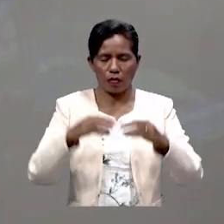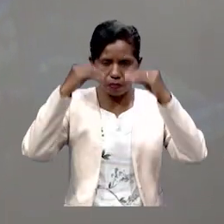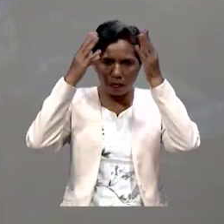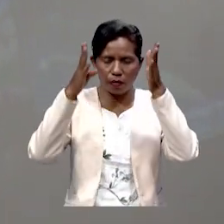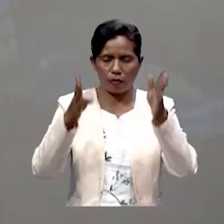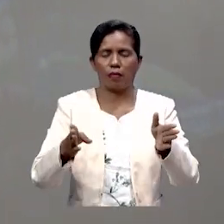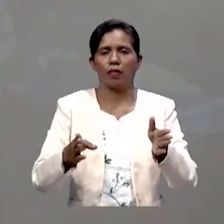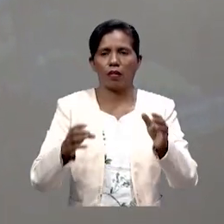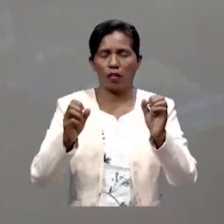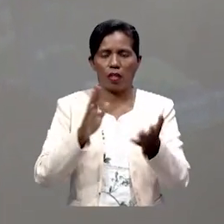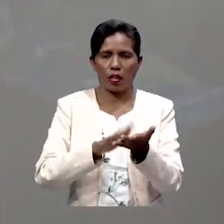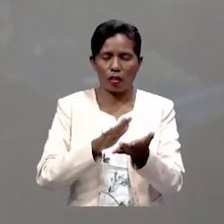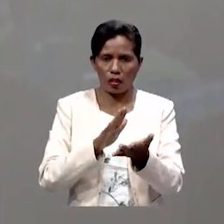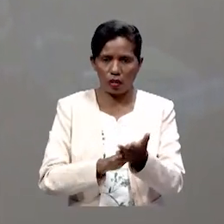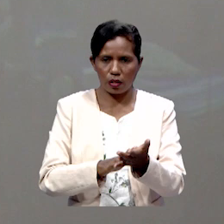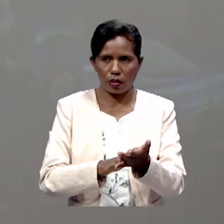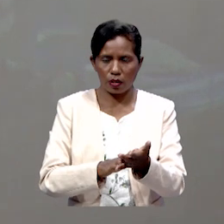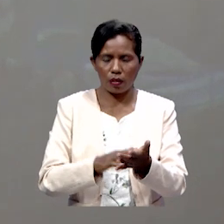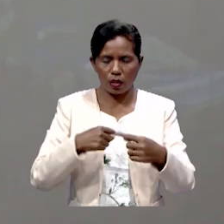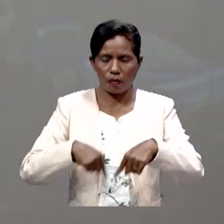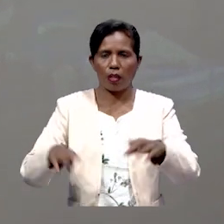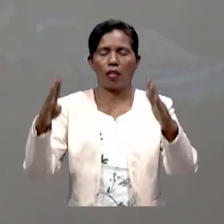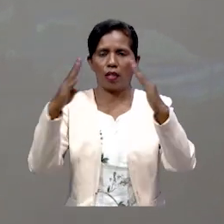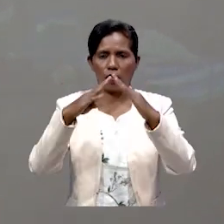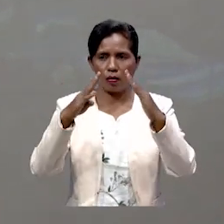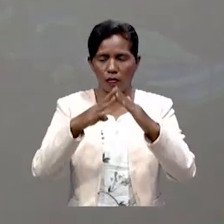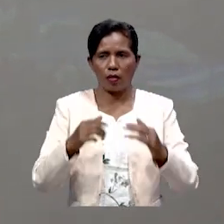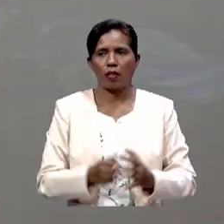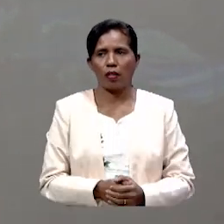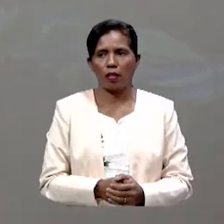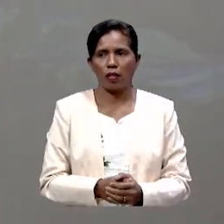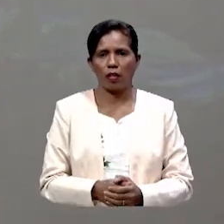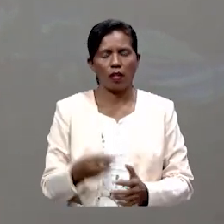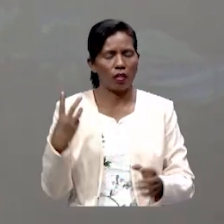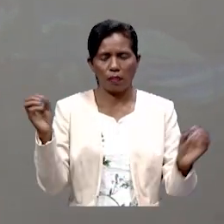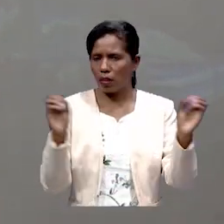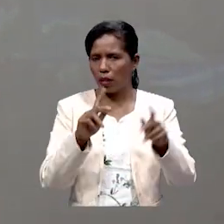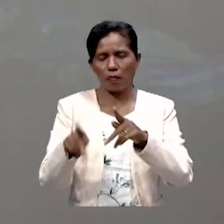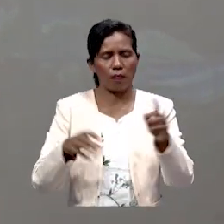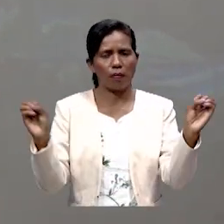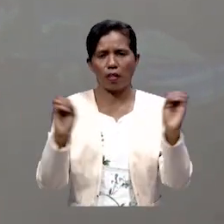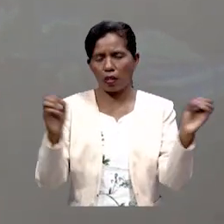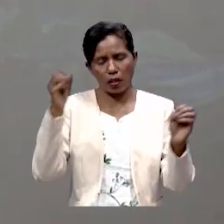para o ensino escola Baúma ou escola para casa? Eu não estou a compreender.